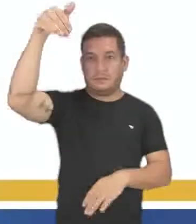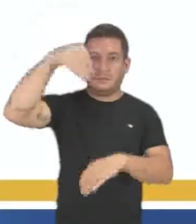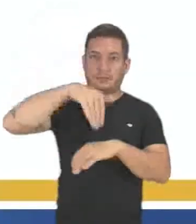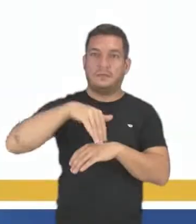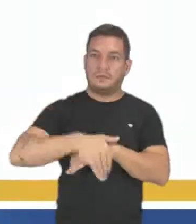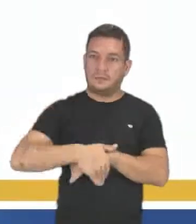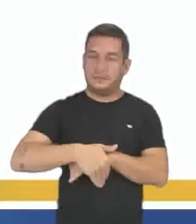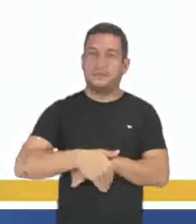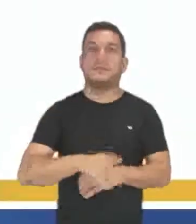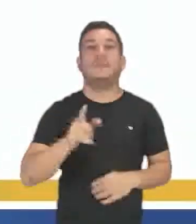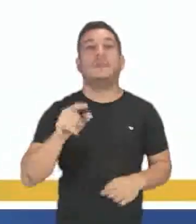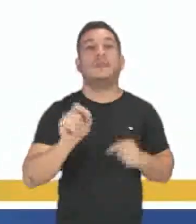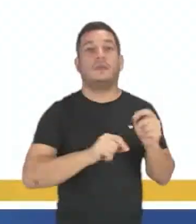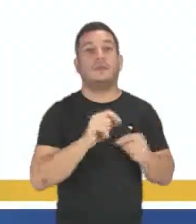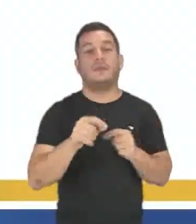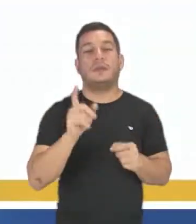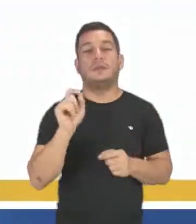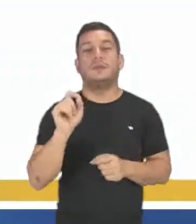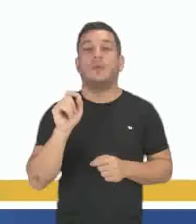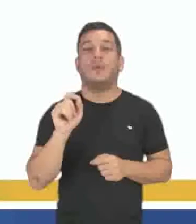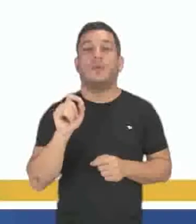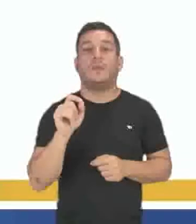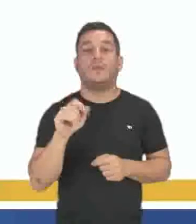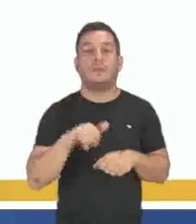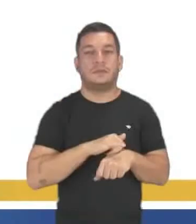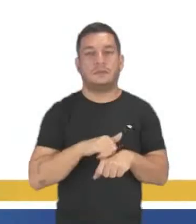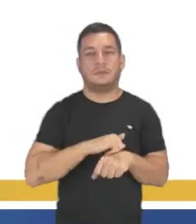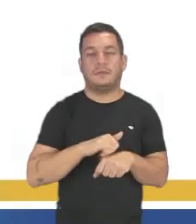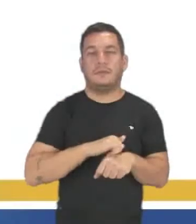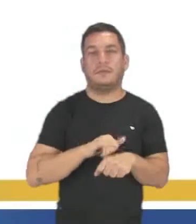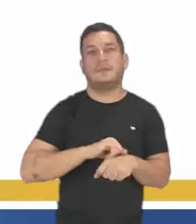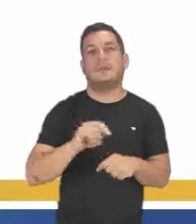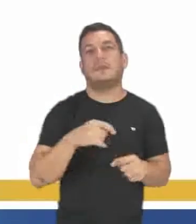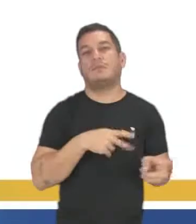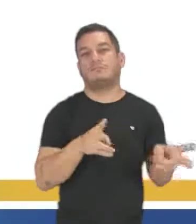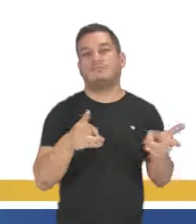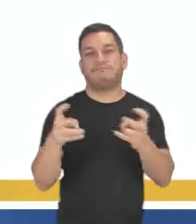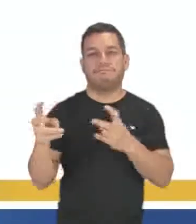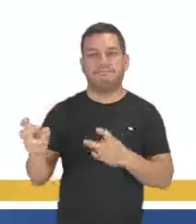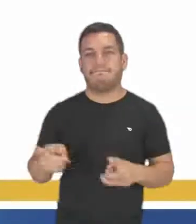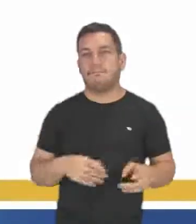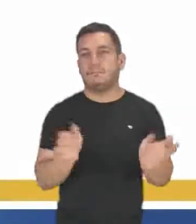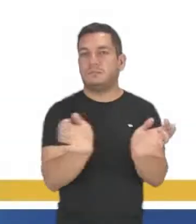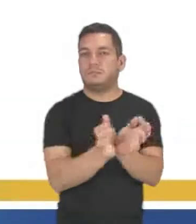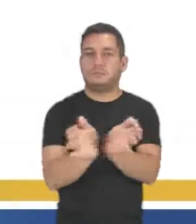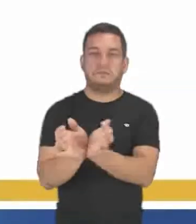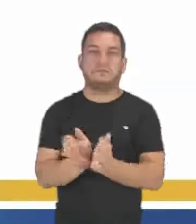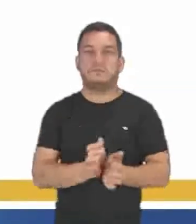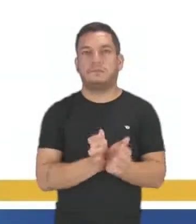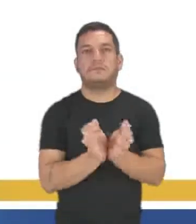O basquete é apenas uma isca para atrair as gangues.